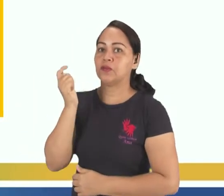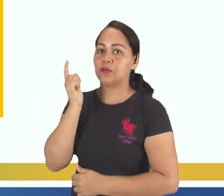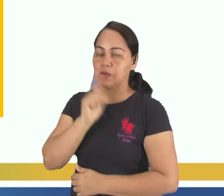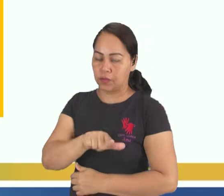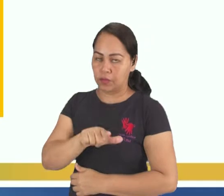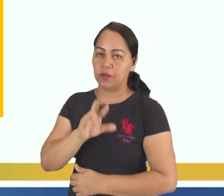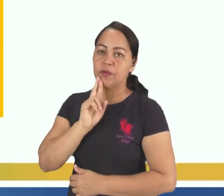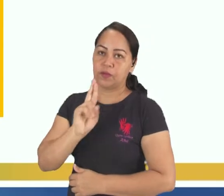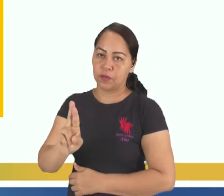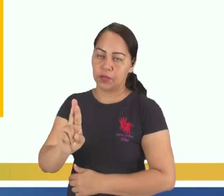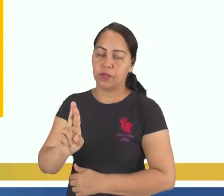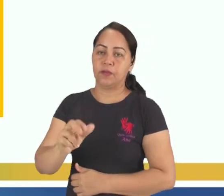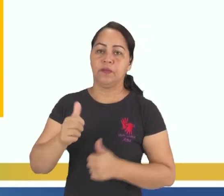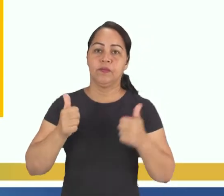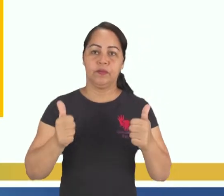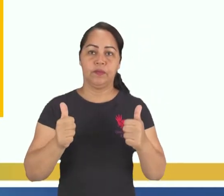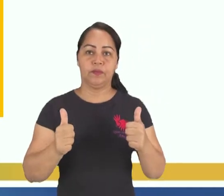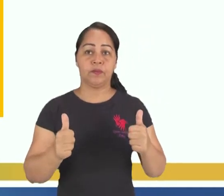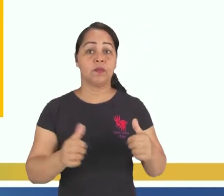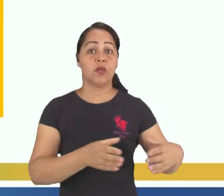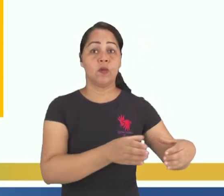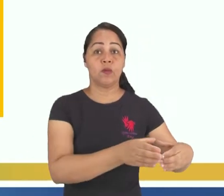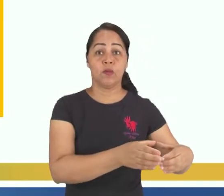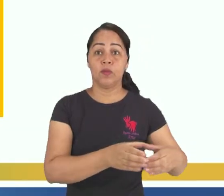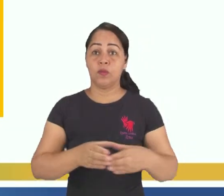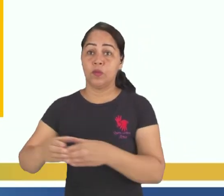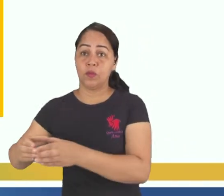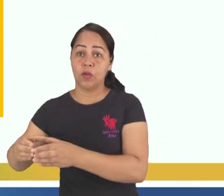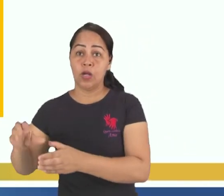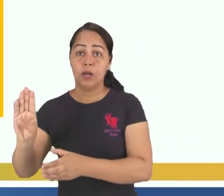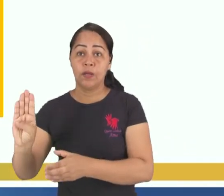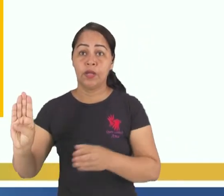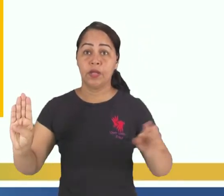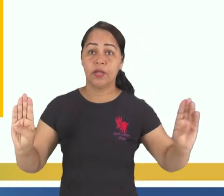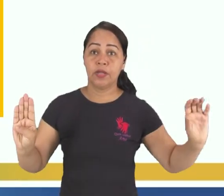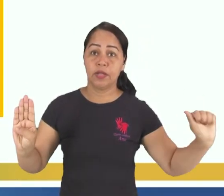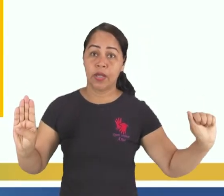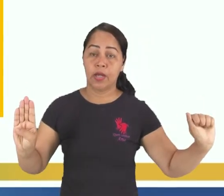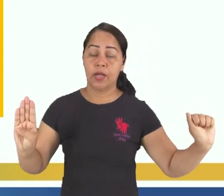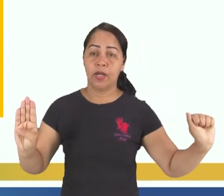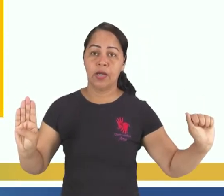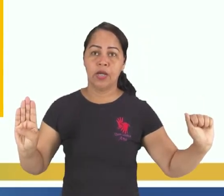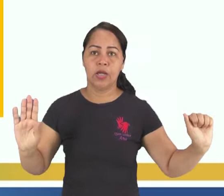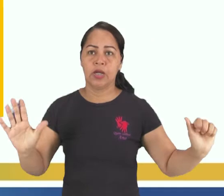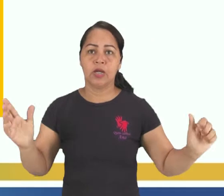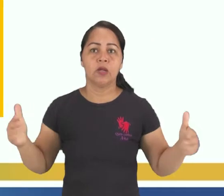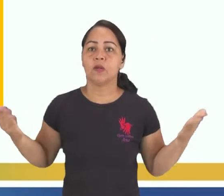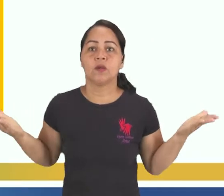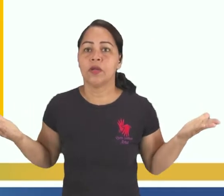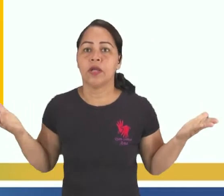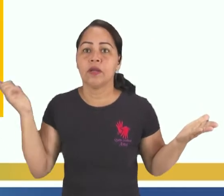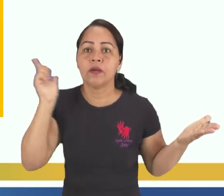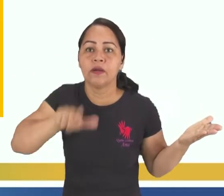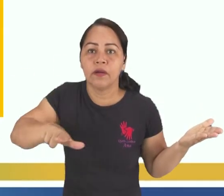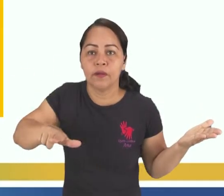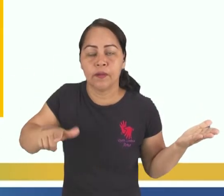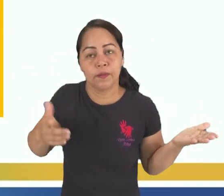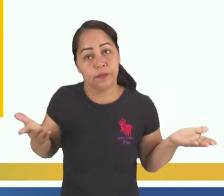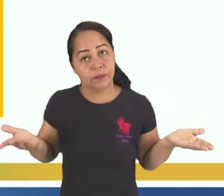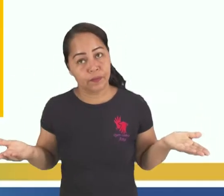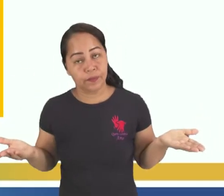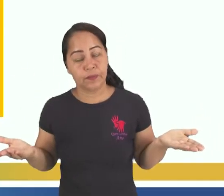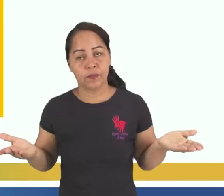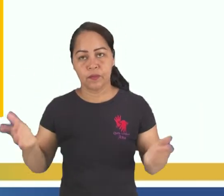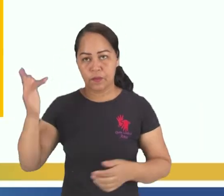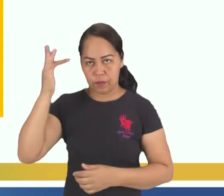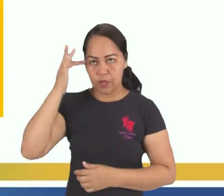corretamente na equipe B. Então eu pergunto para você, qual turma o professor deve considerar como campeã? Você acha